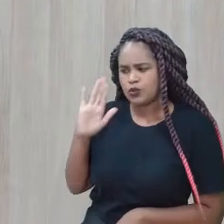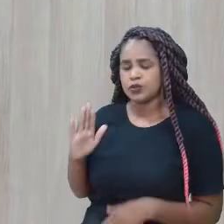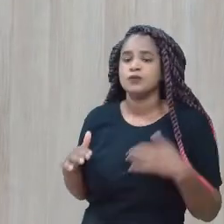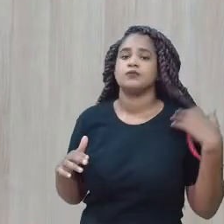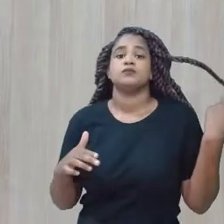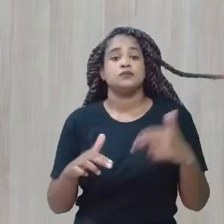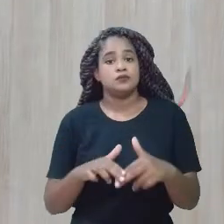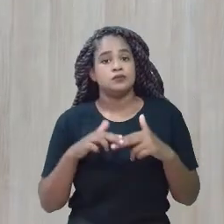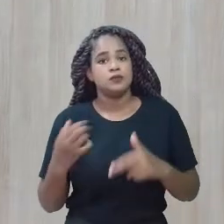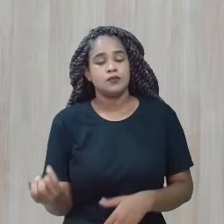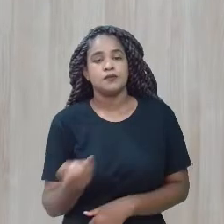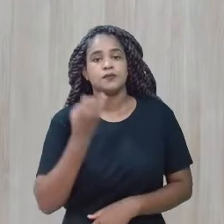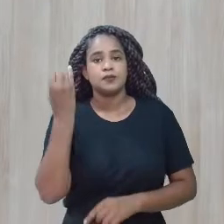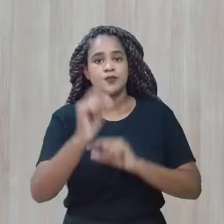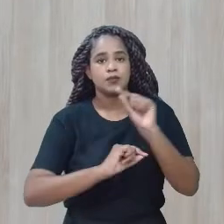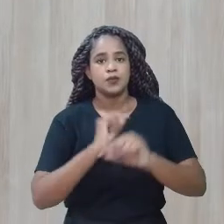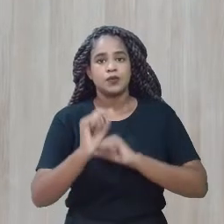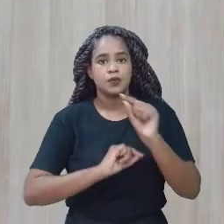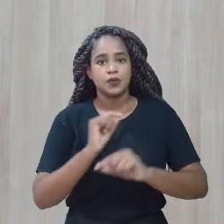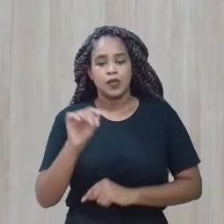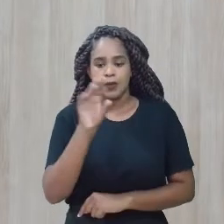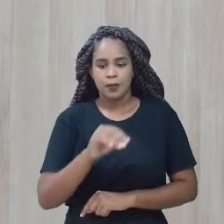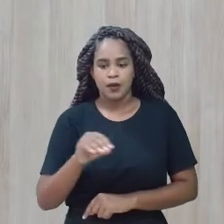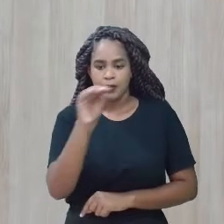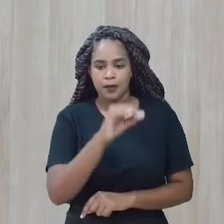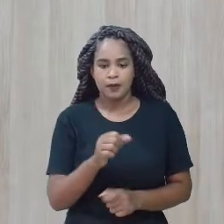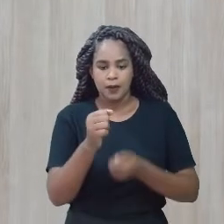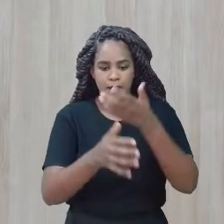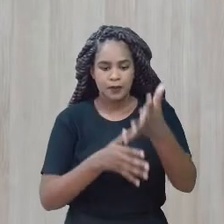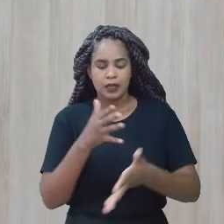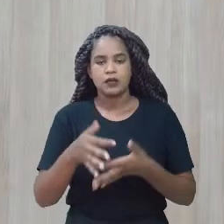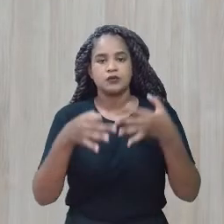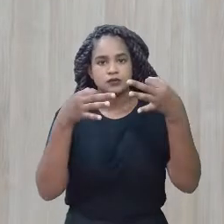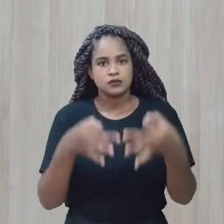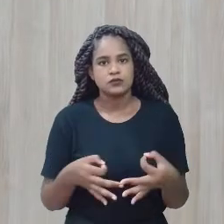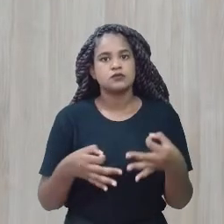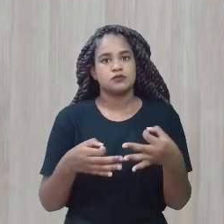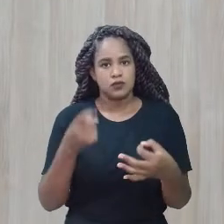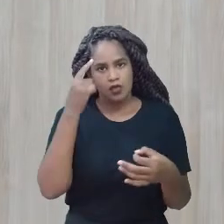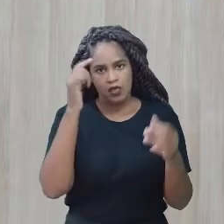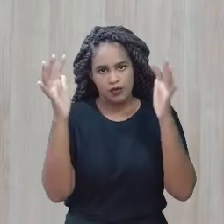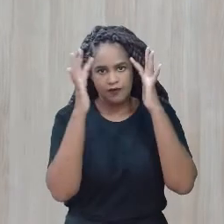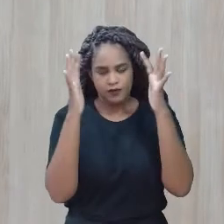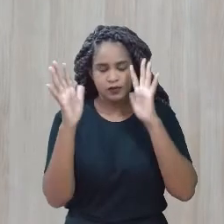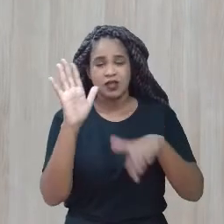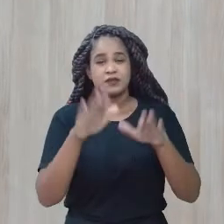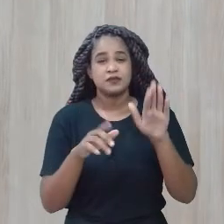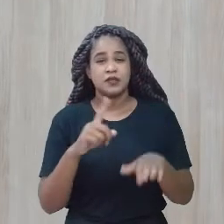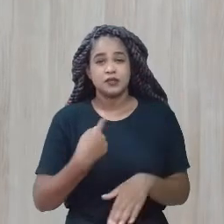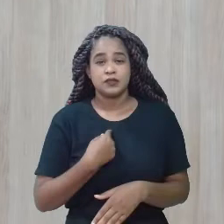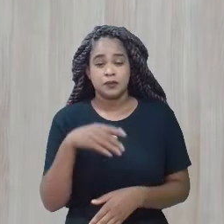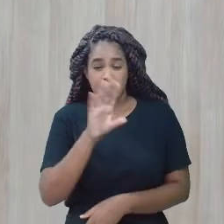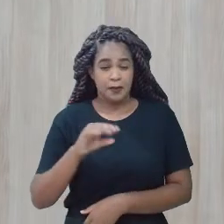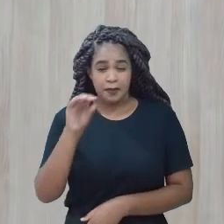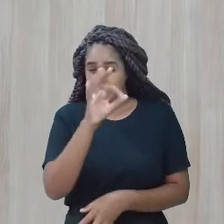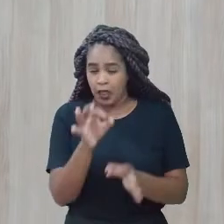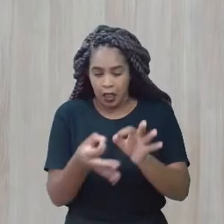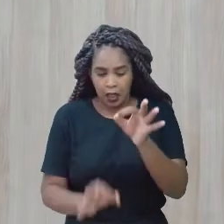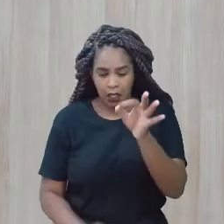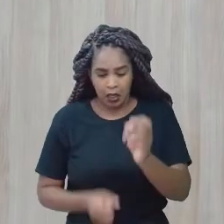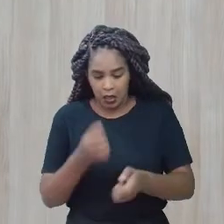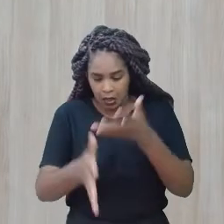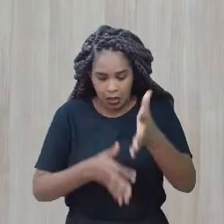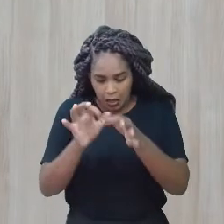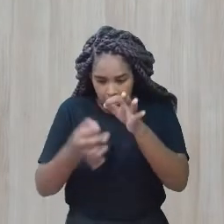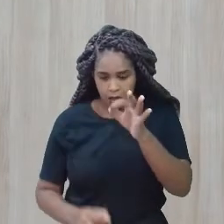é importante falar, pensar, não é? O que vamos falar. Às vezes queremos falar muita coisa,